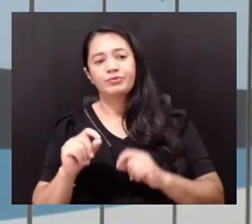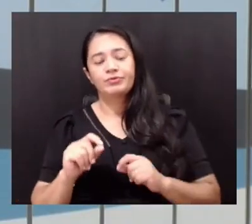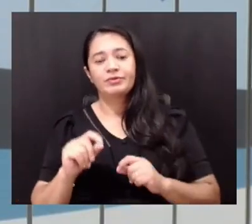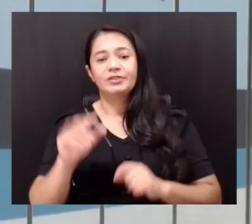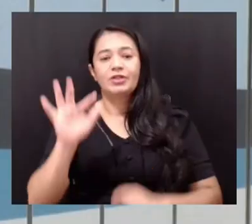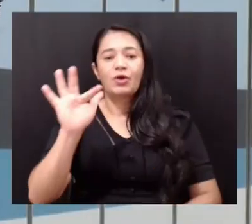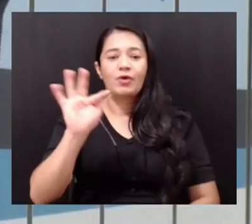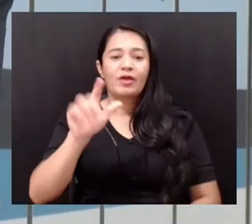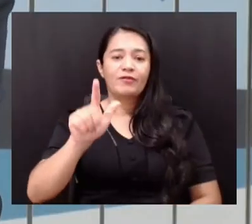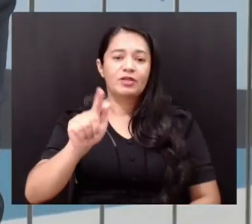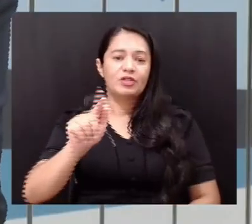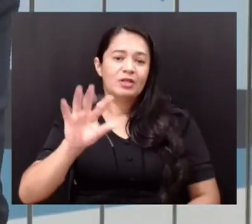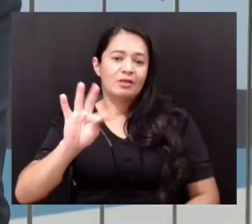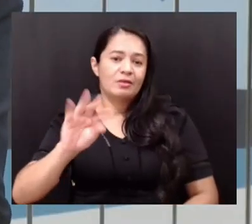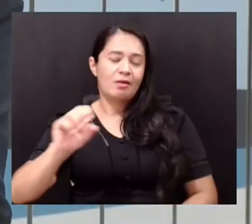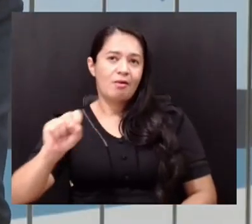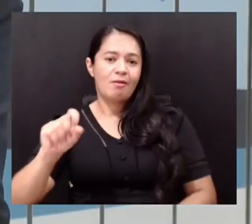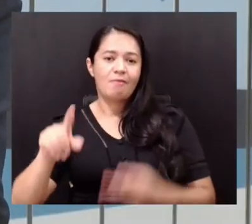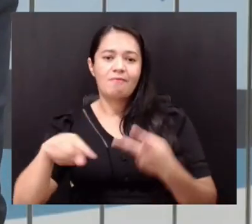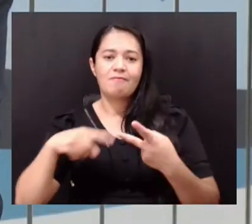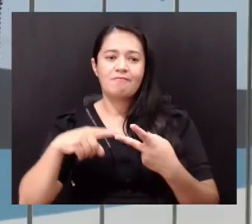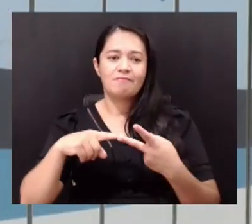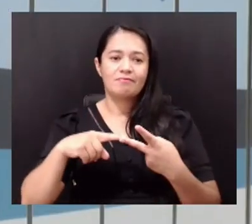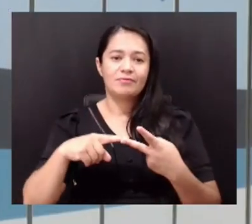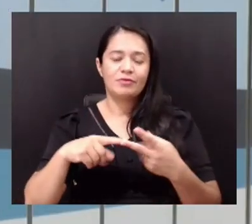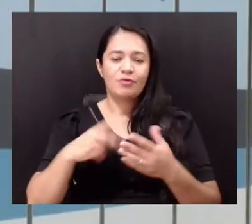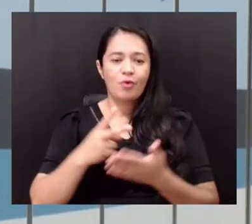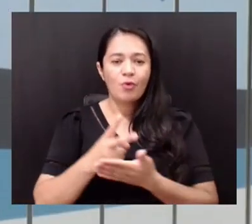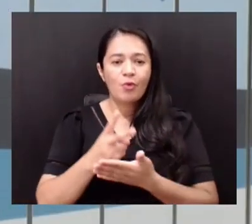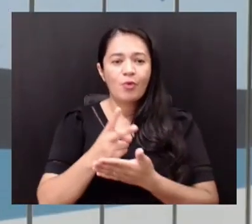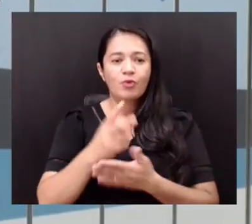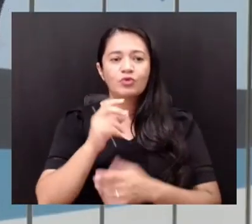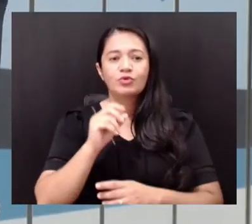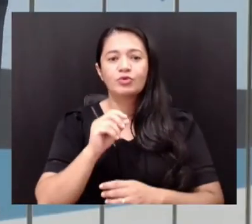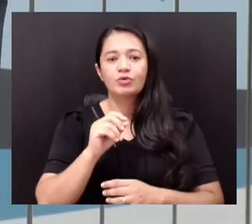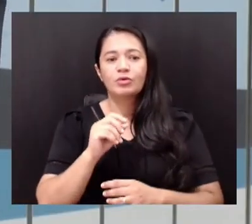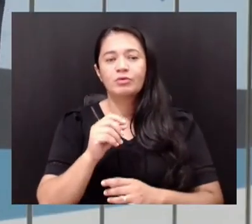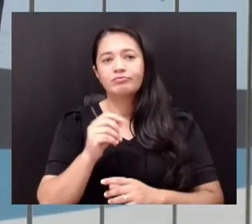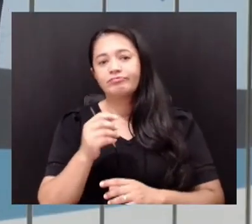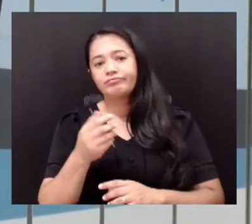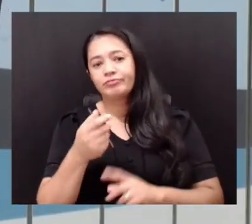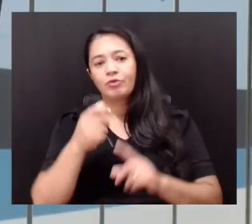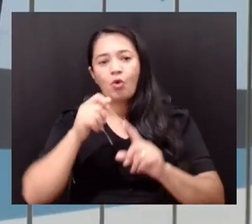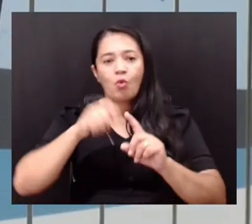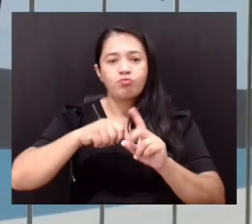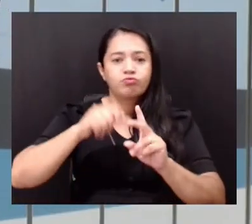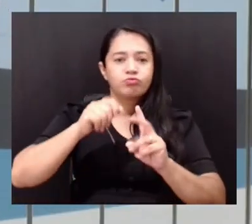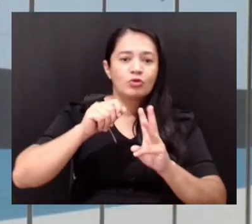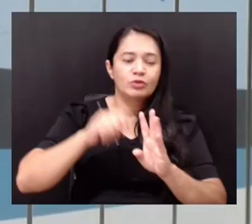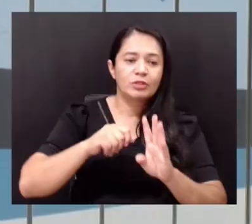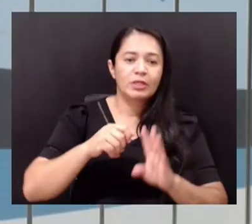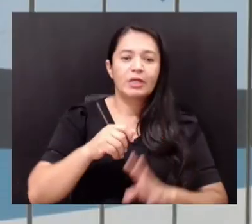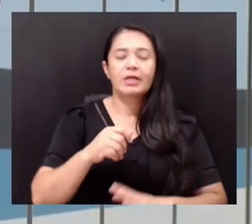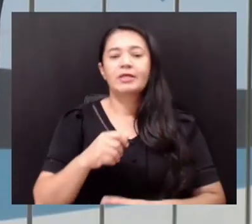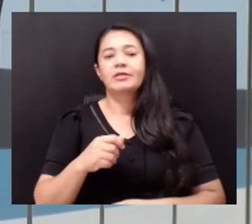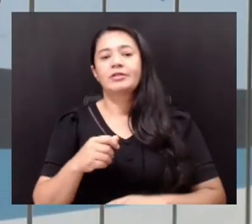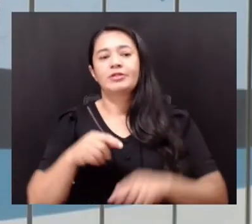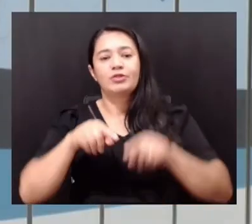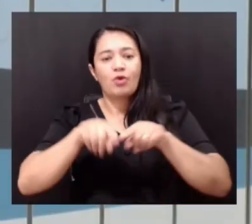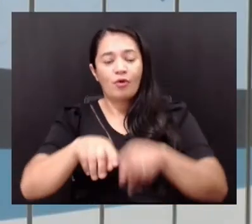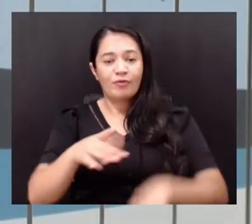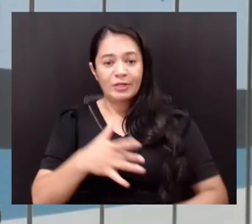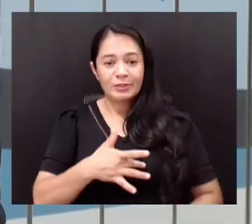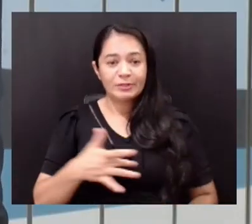garantia, eu vou ter a continuidade por algum mês, 2 meses do meu plano de saúde,